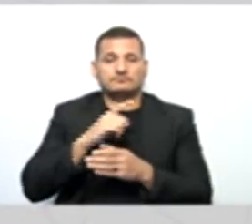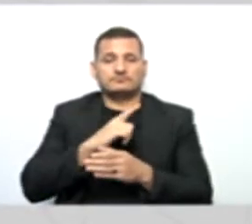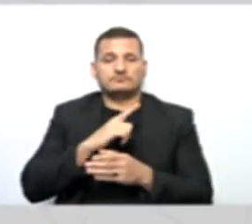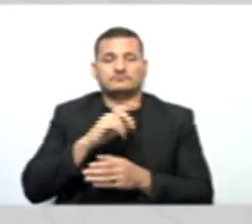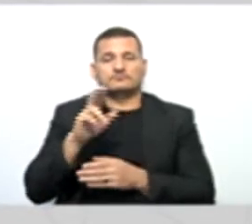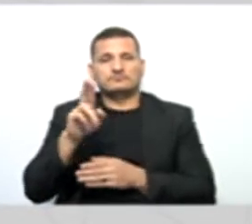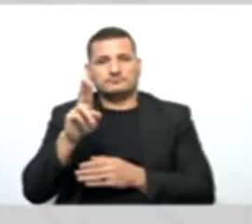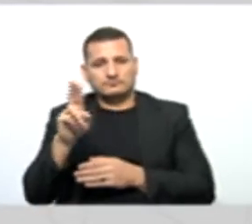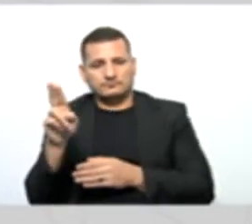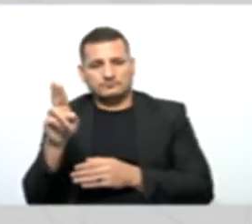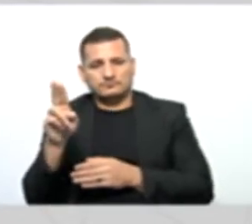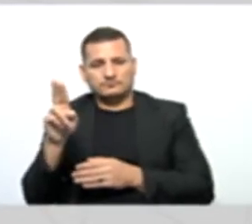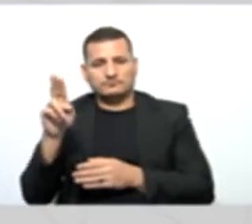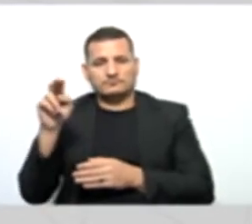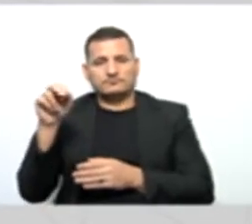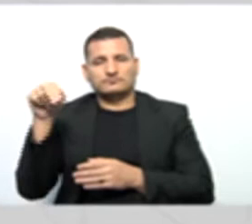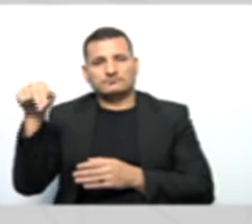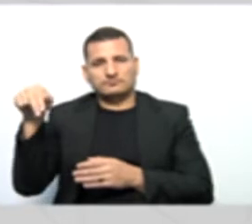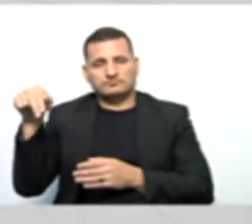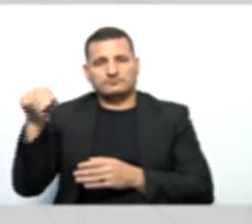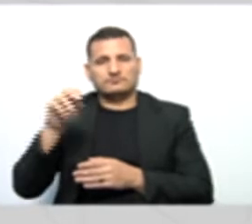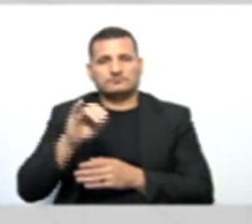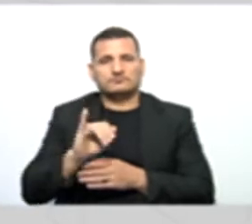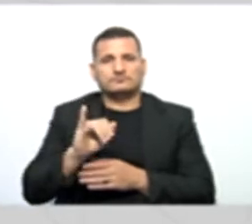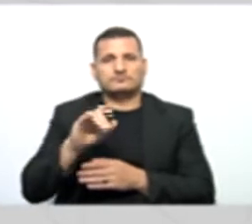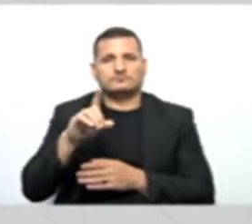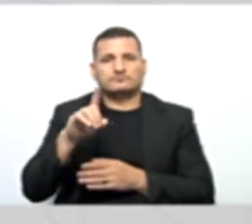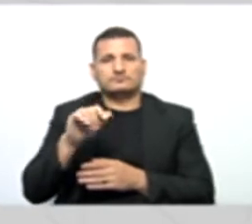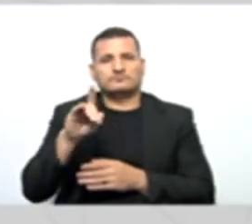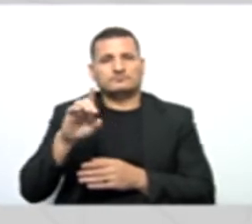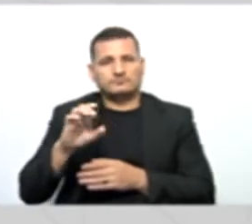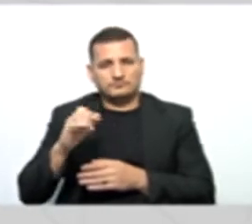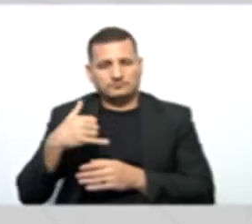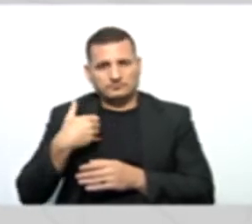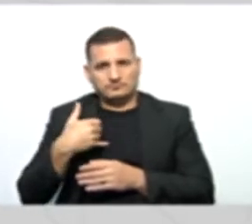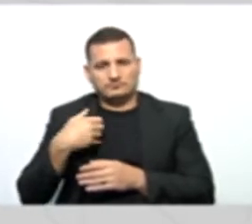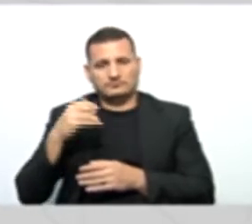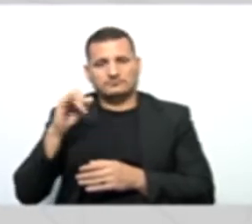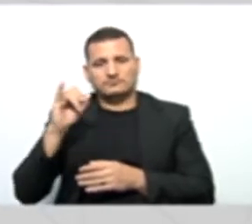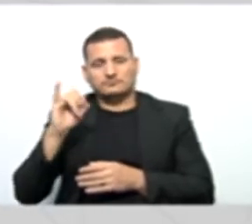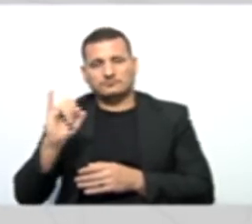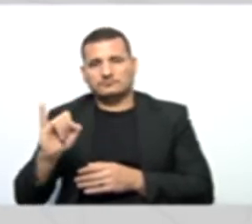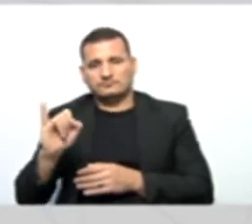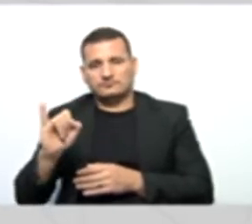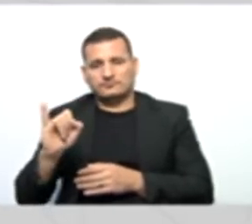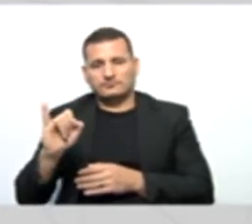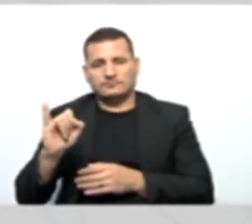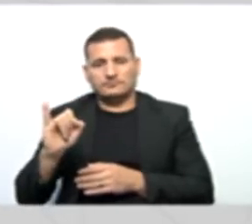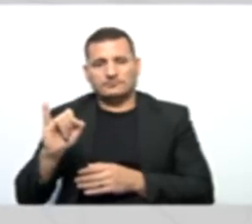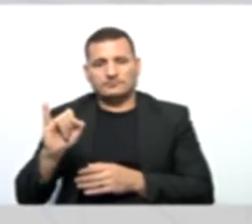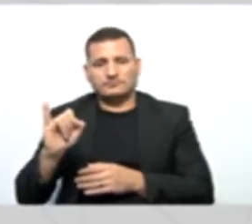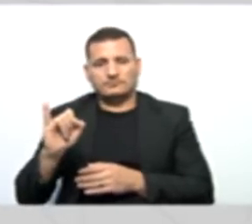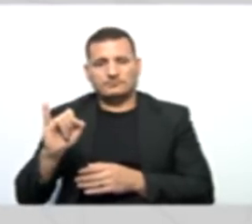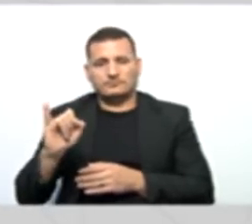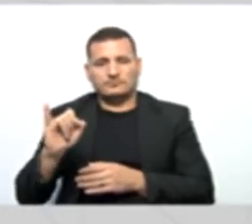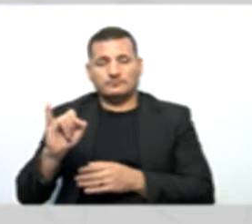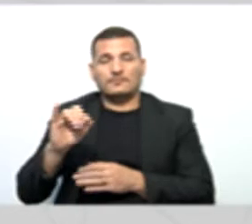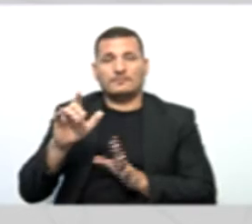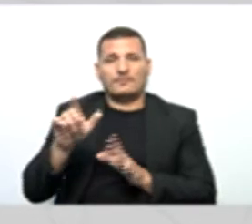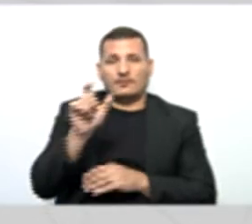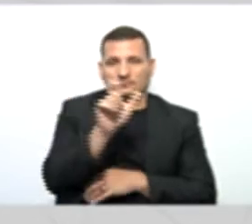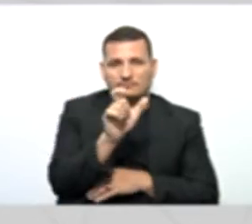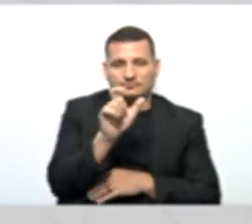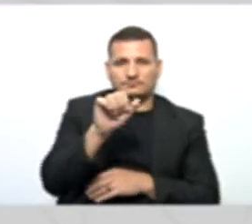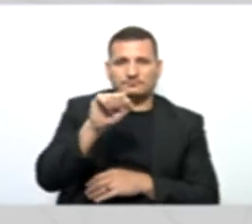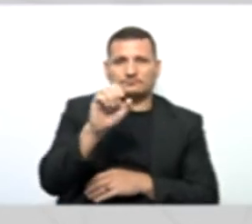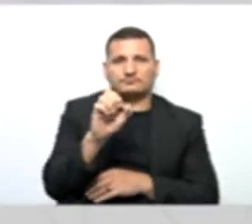nome e o atributo idade. Antes de cada um desses nomes, dos atributos, nós temos a expressão